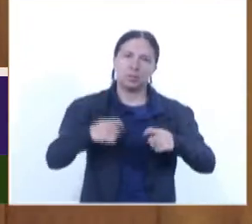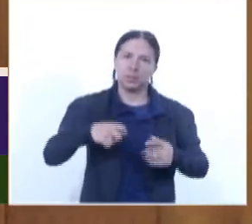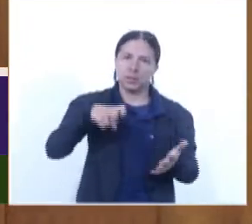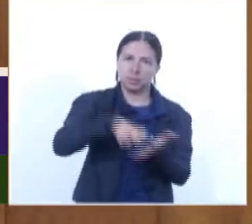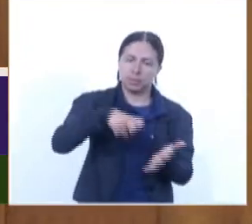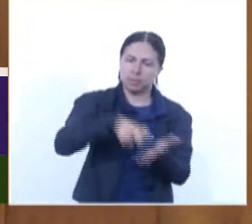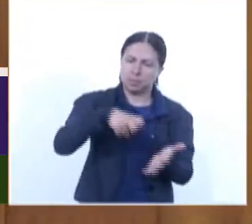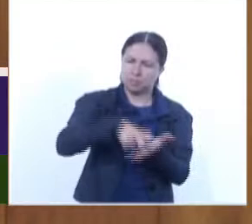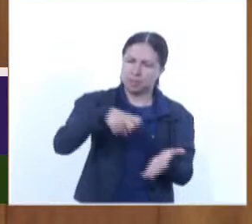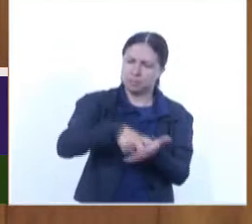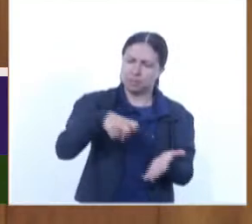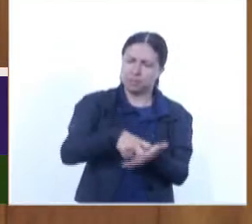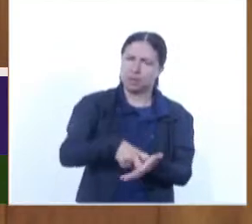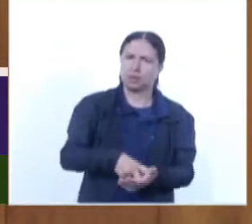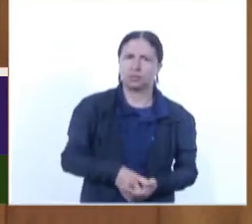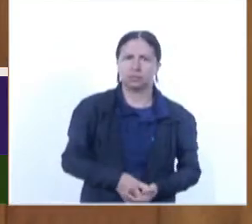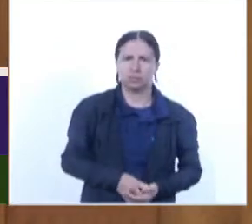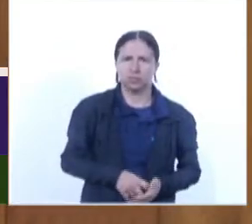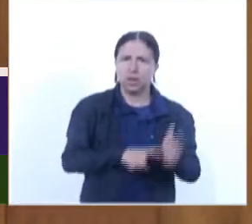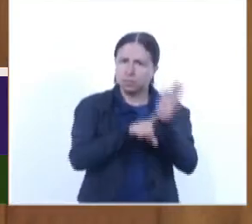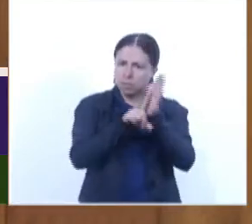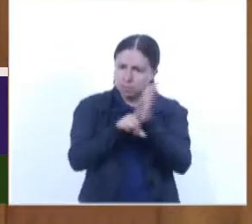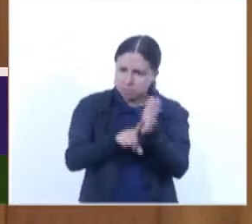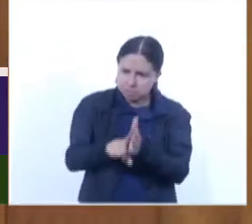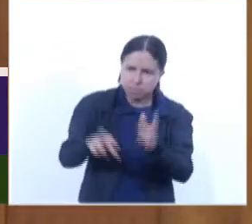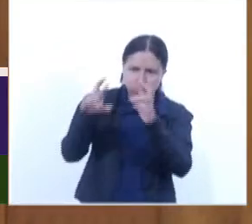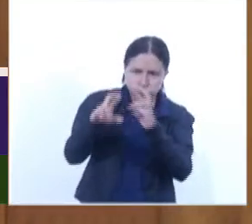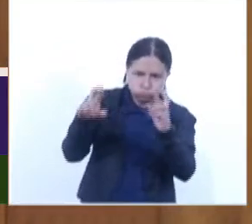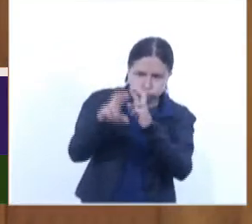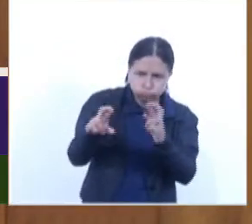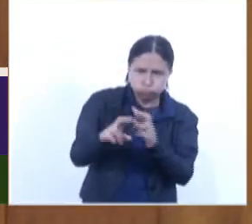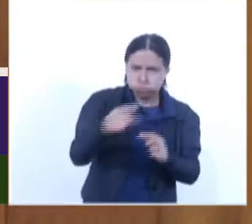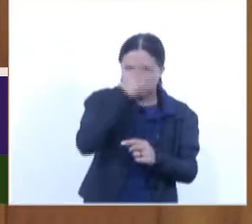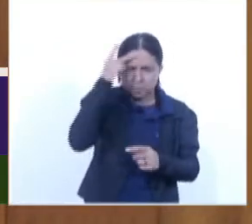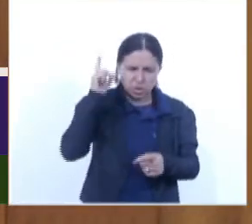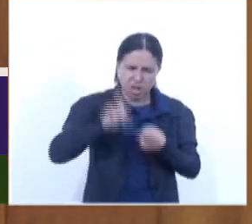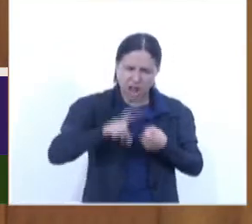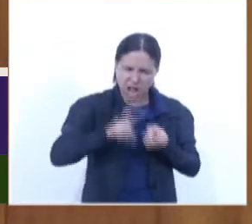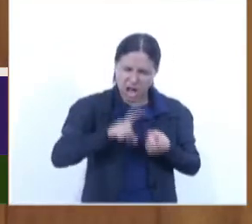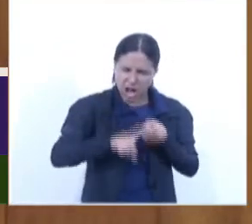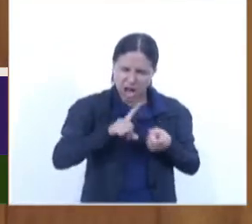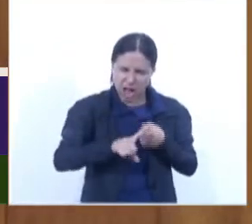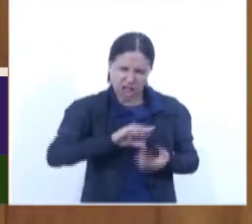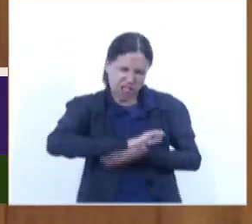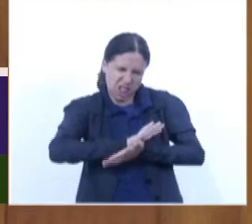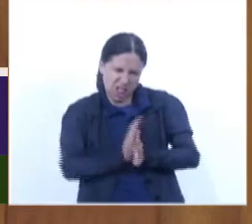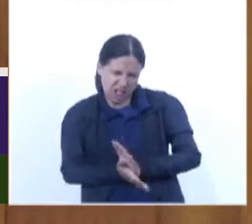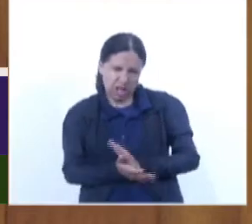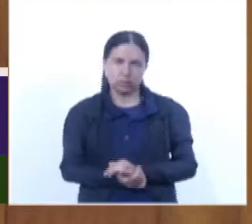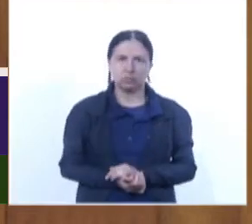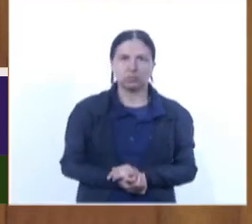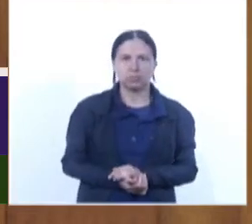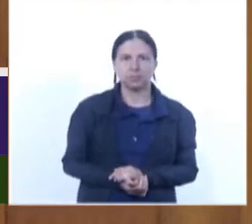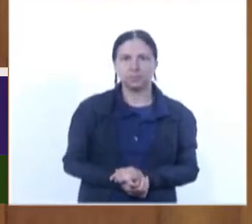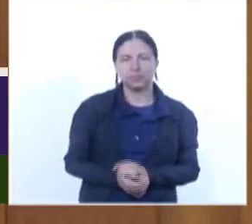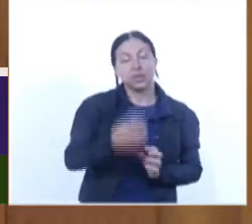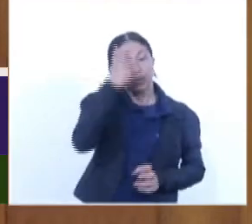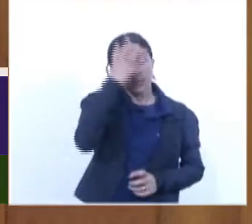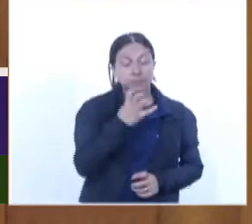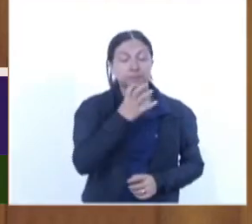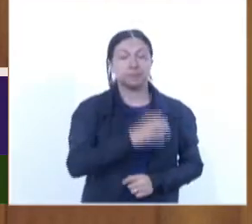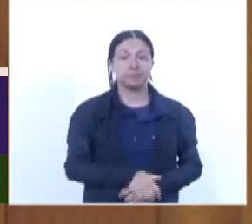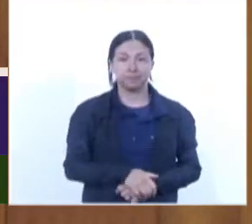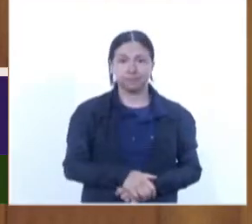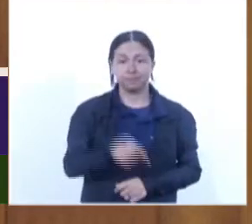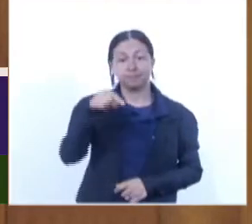Rigor e investigar quem está discriminando quem está ameaçando Isto é muito grave e eu creio que nossa a casa